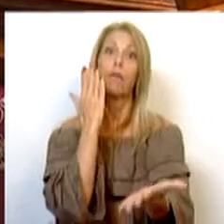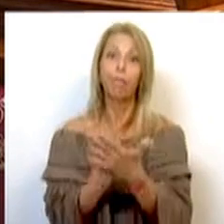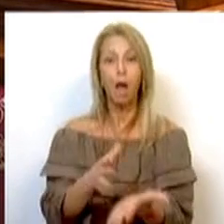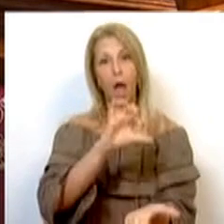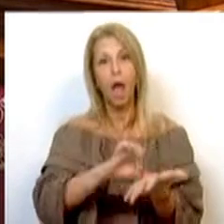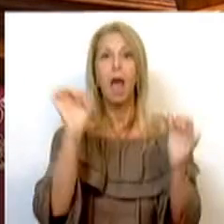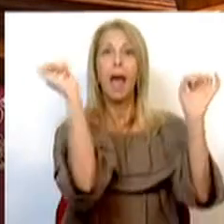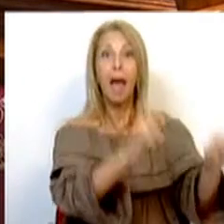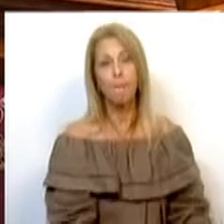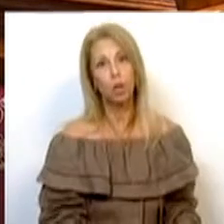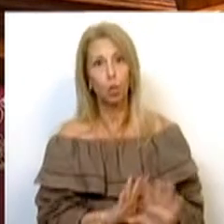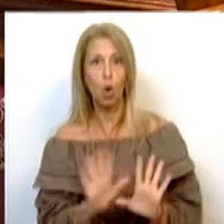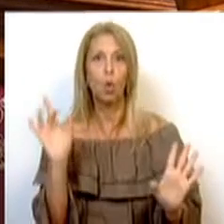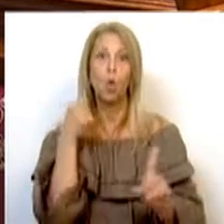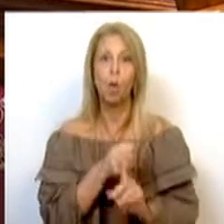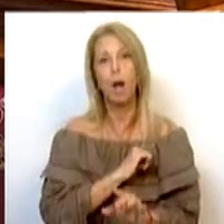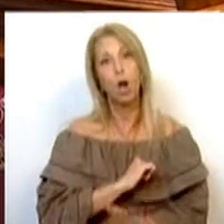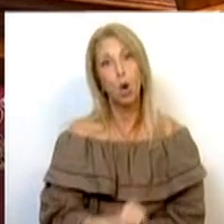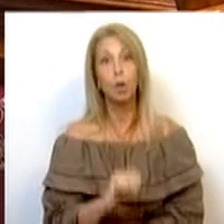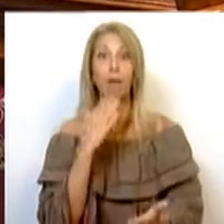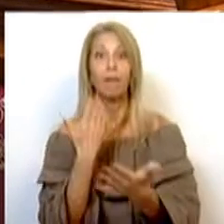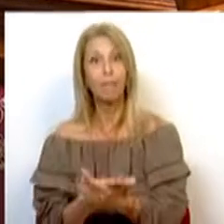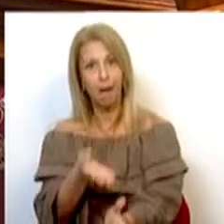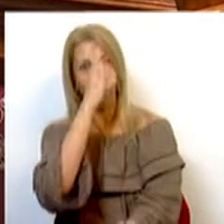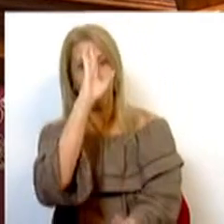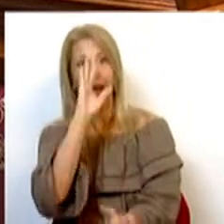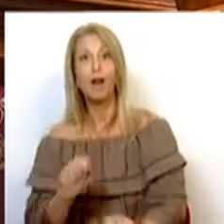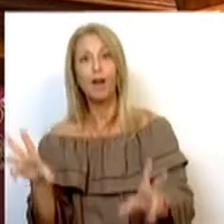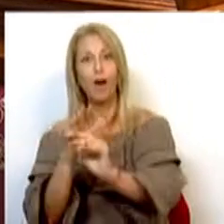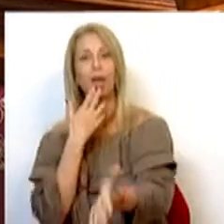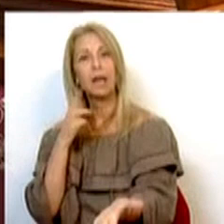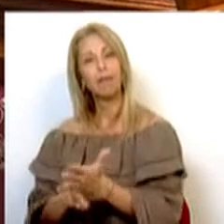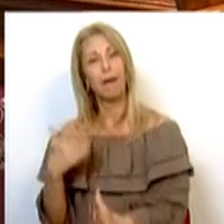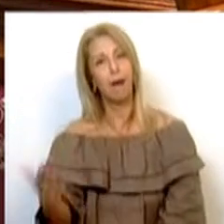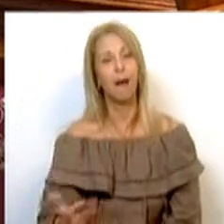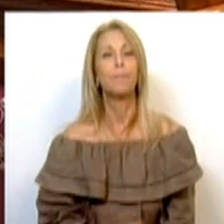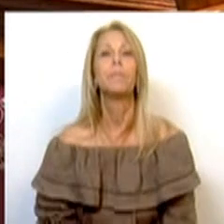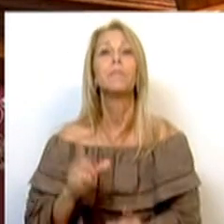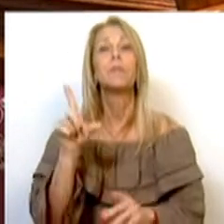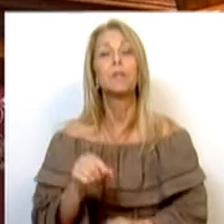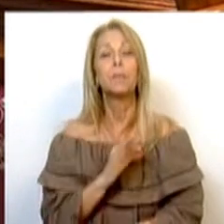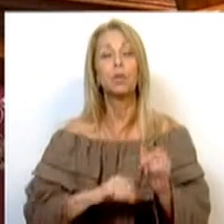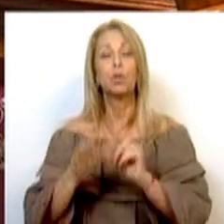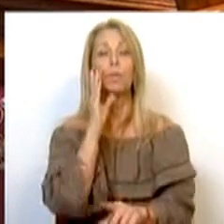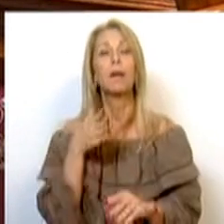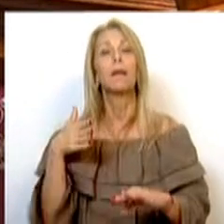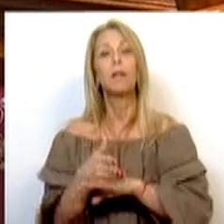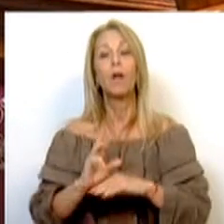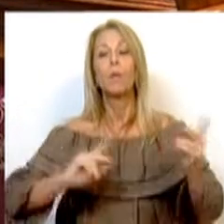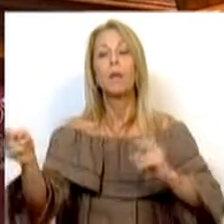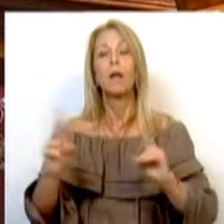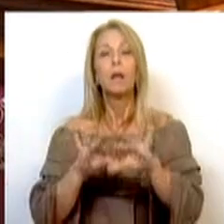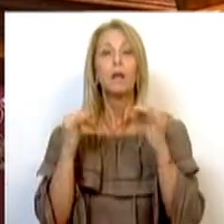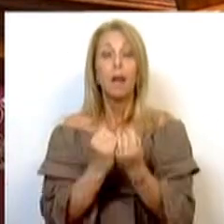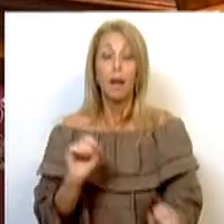conhecer antecipadamente a sua nova realidade. Mas também, senhoras e senhores deputados, através da mobilidade social. Pela primeira